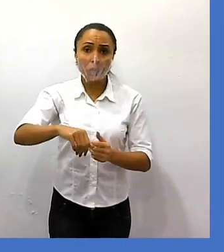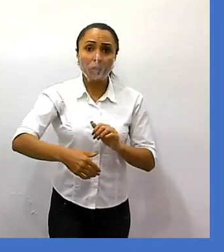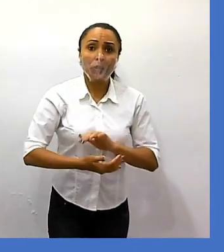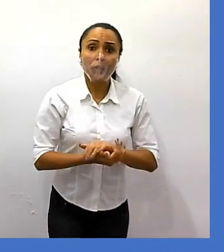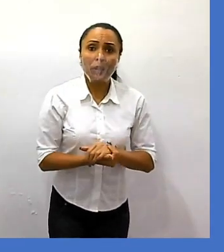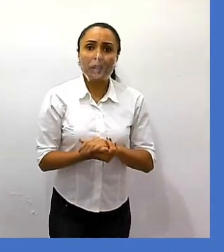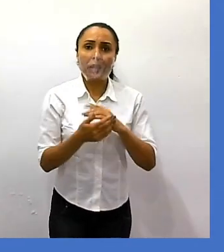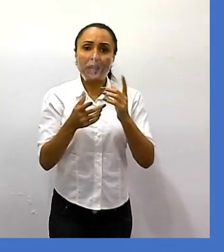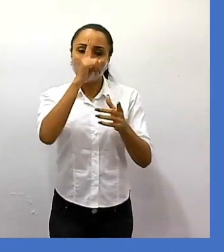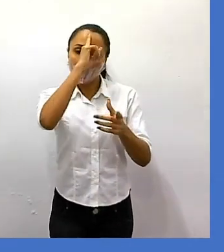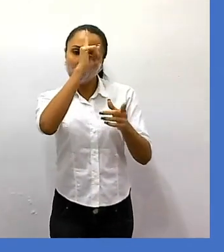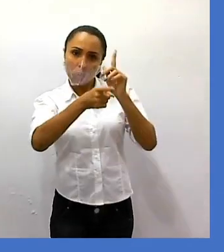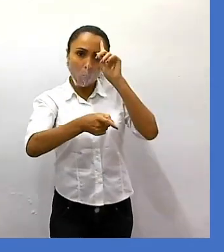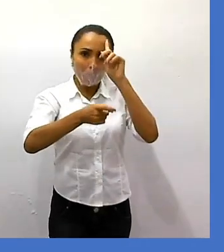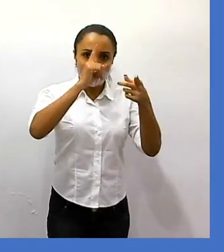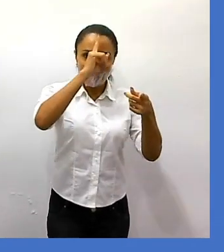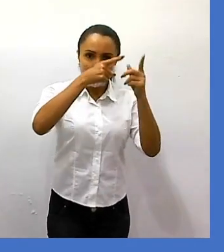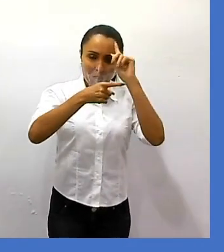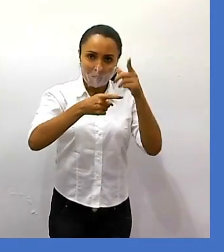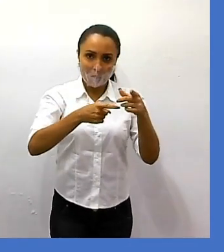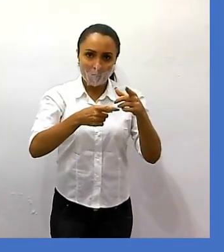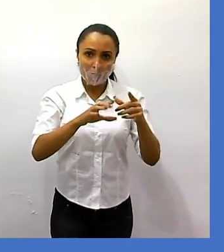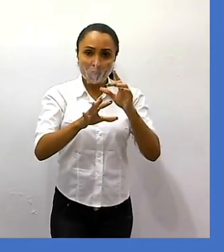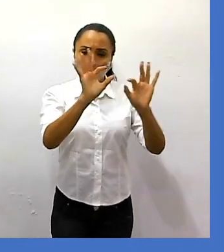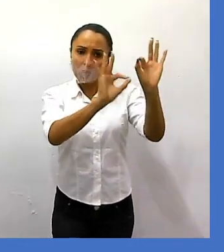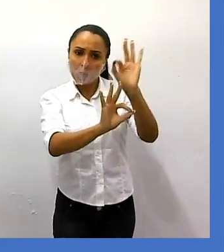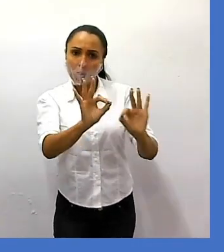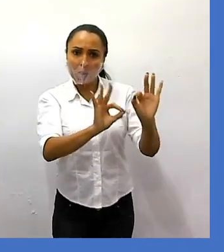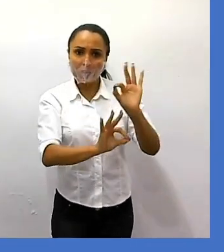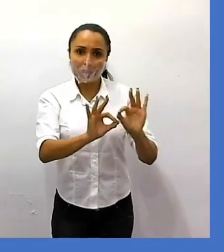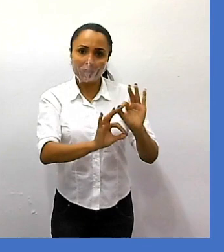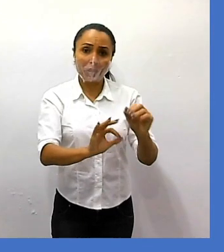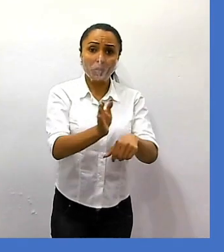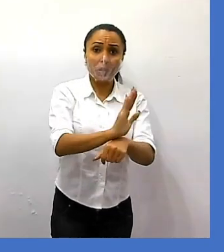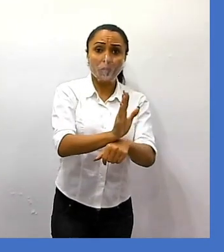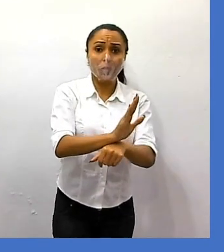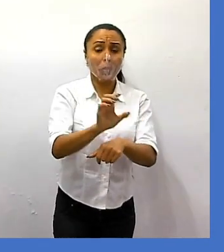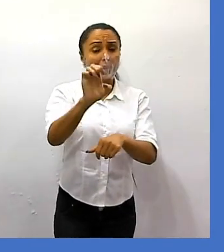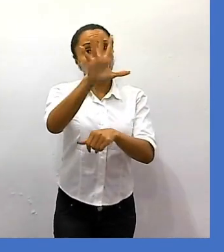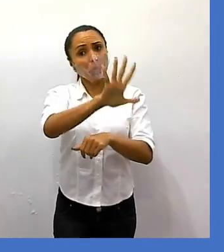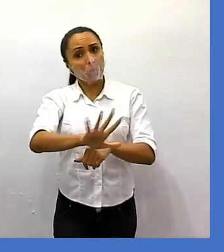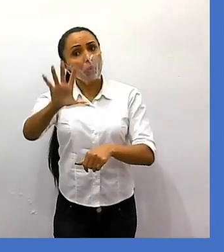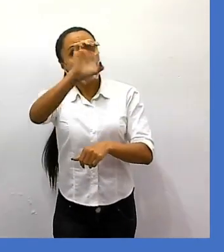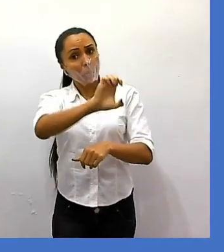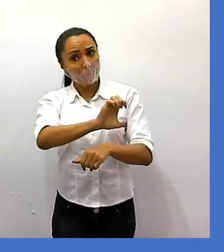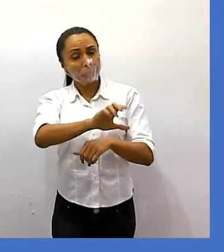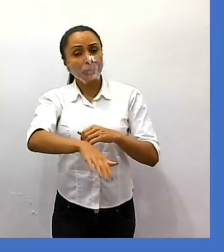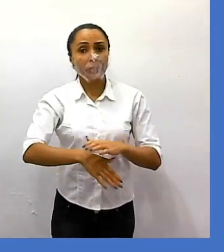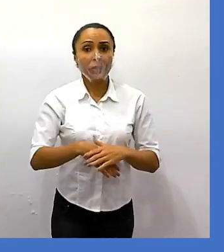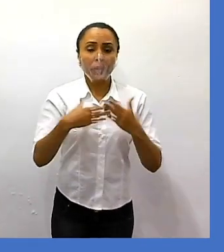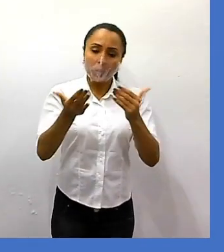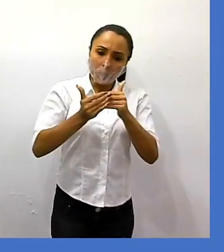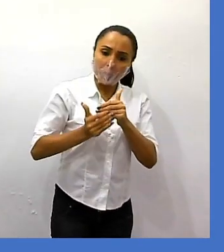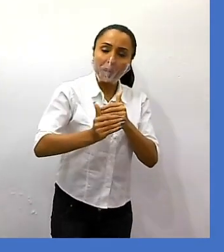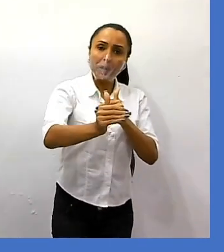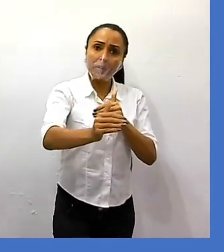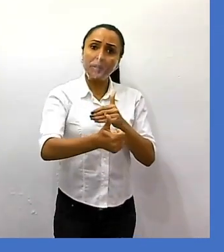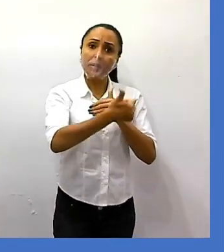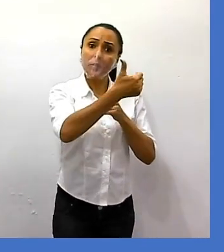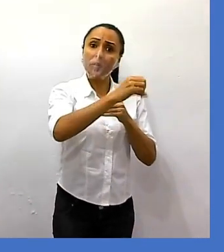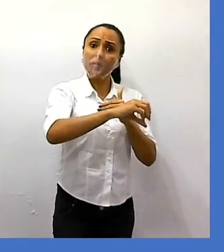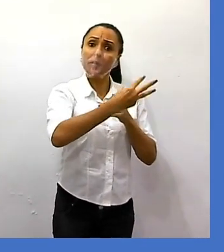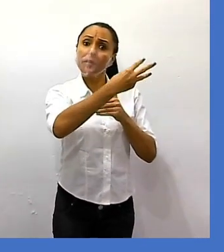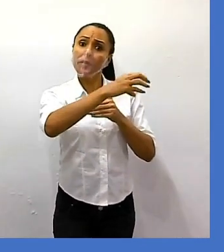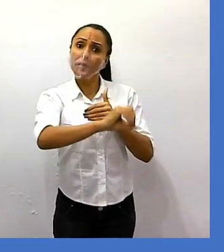uma dominação das produtoras e distribuidoras de filmes europeias, tá, gente? Então, a partir de